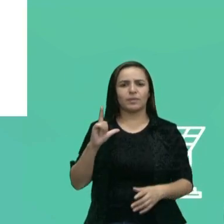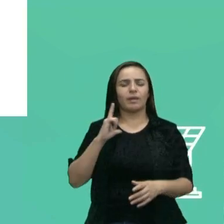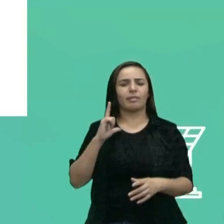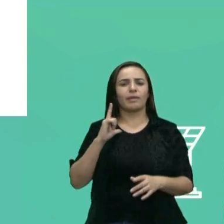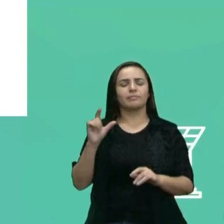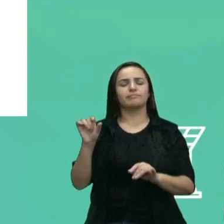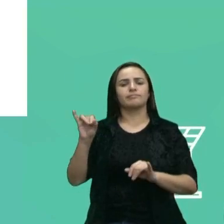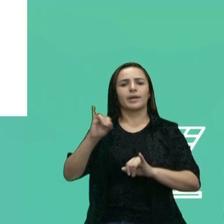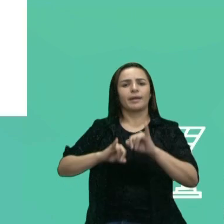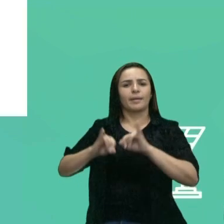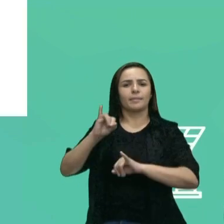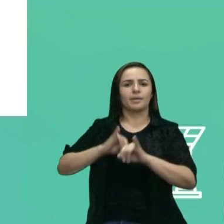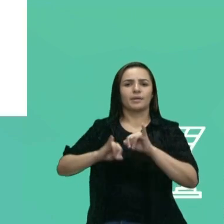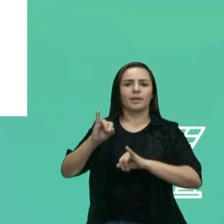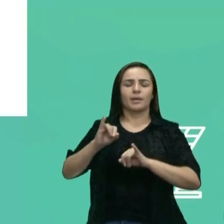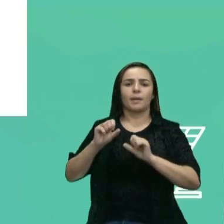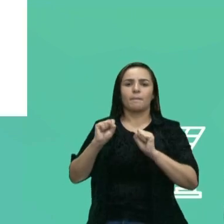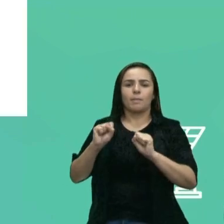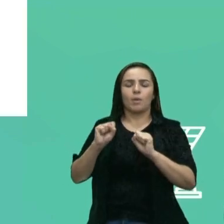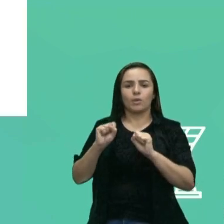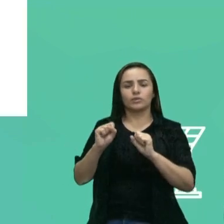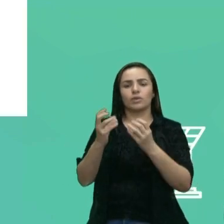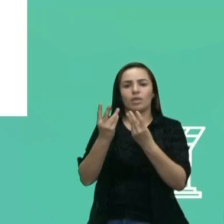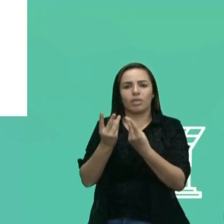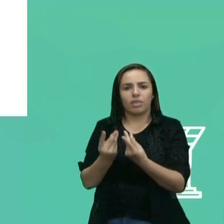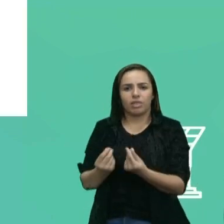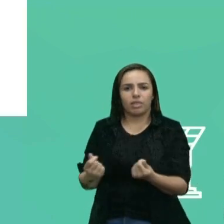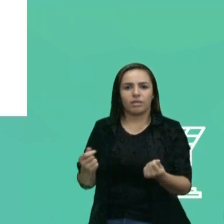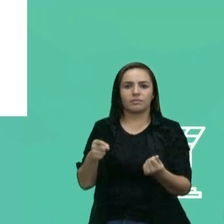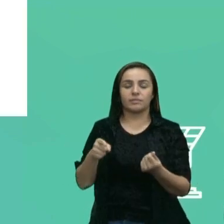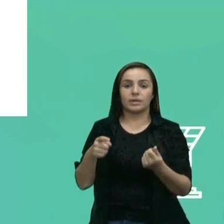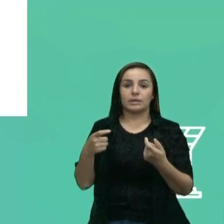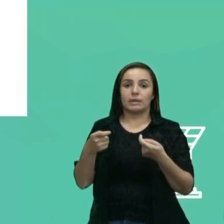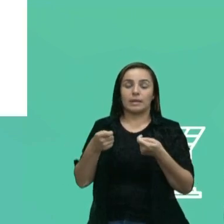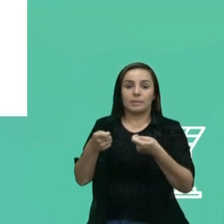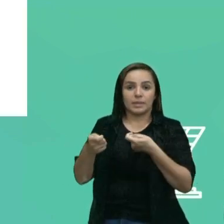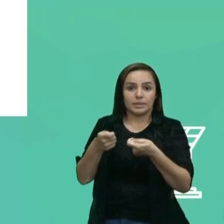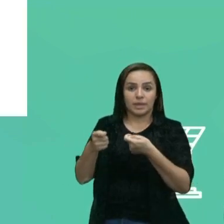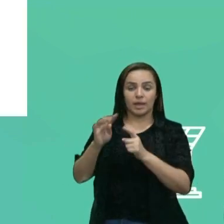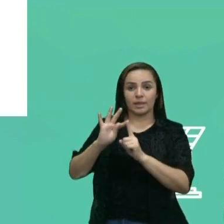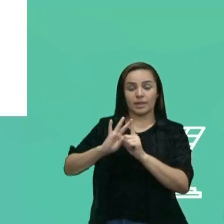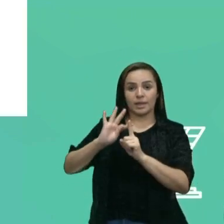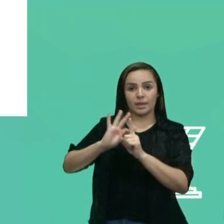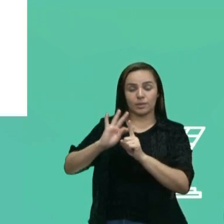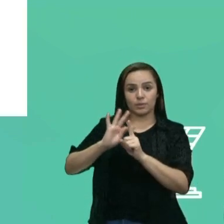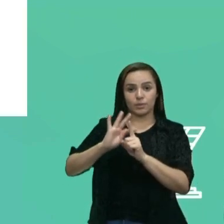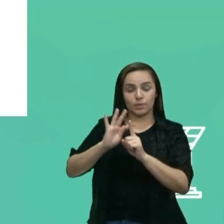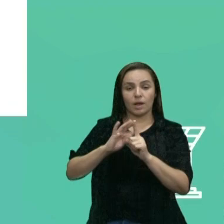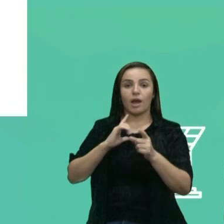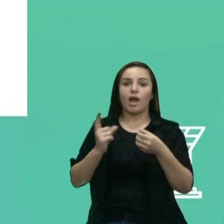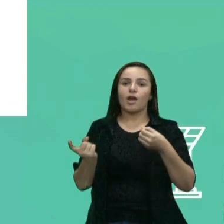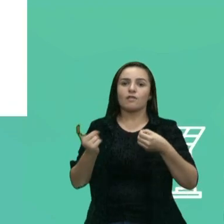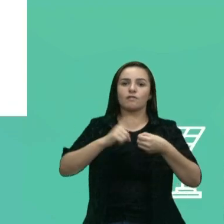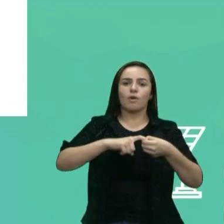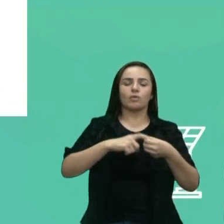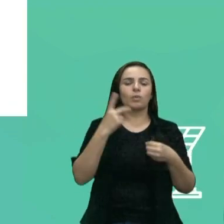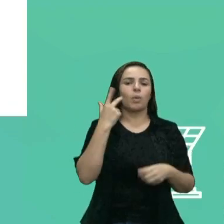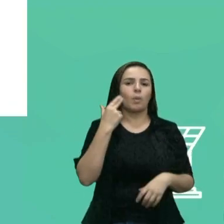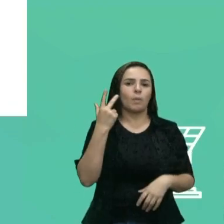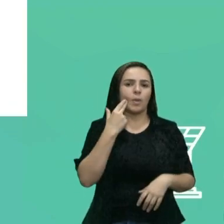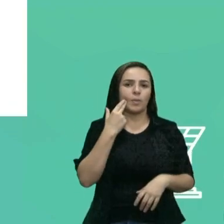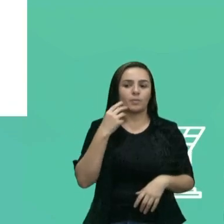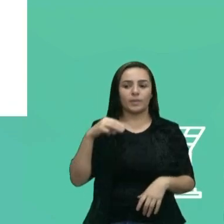terrosos podem se desidrogenar mediante condições controladas de pressão e temperatura e voltar a hidrogenar. Porém, o hidreto